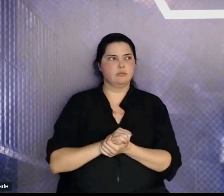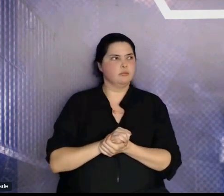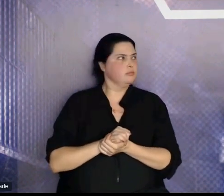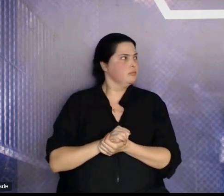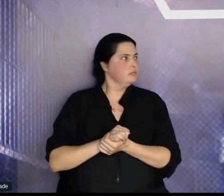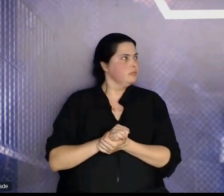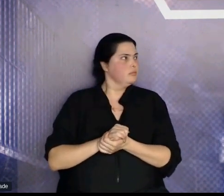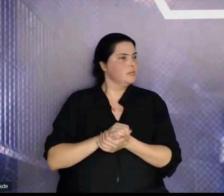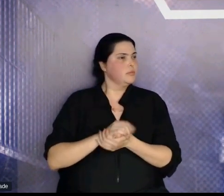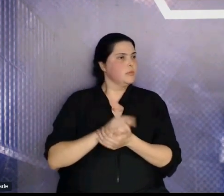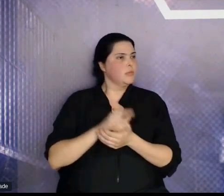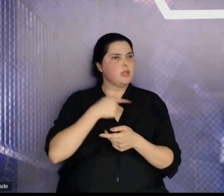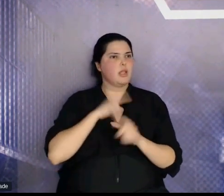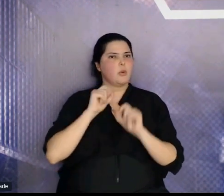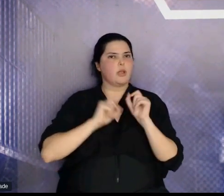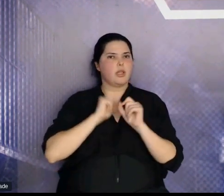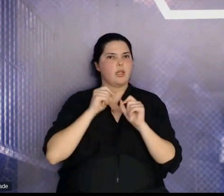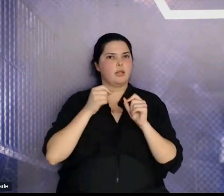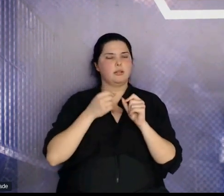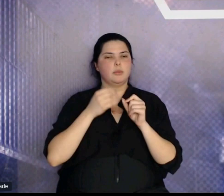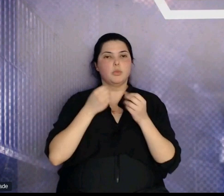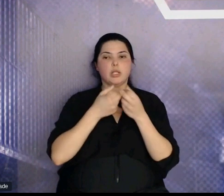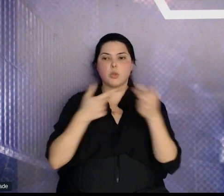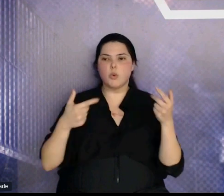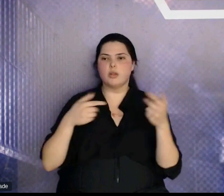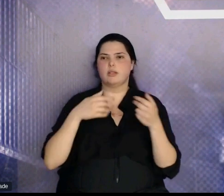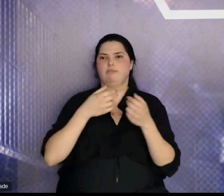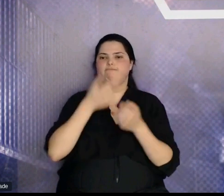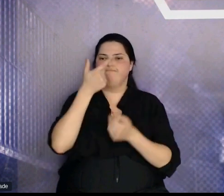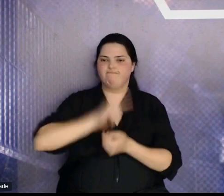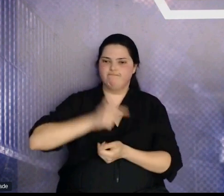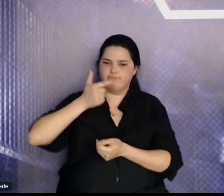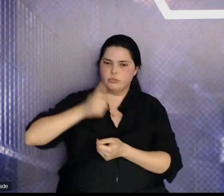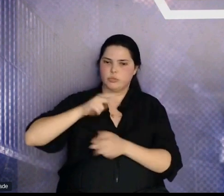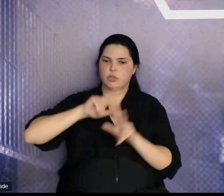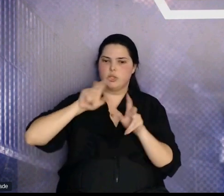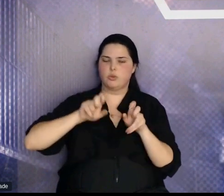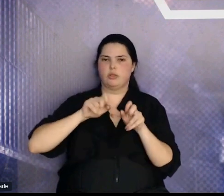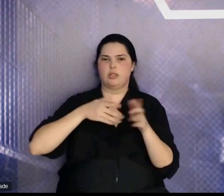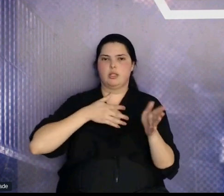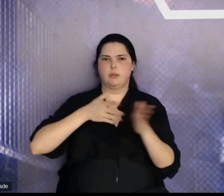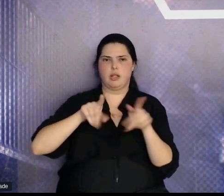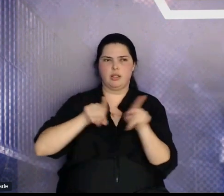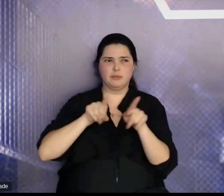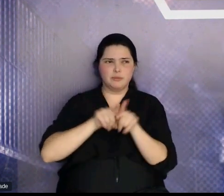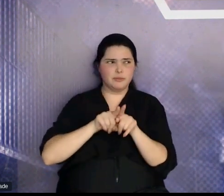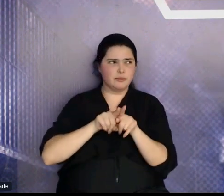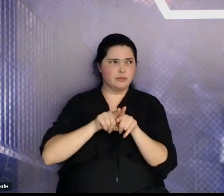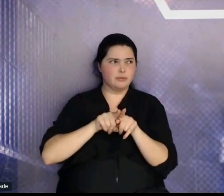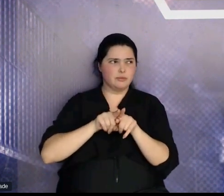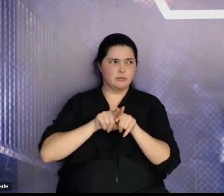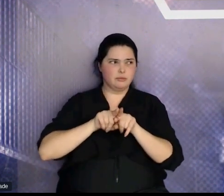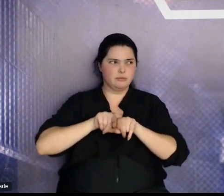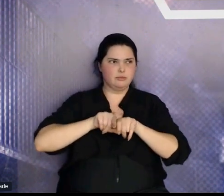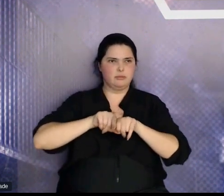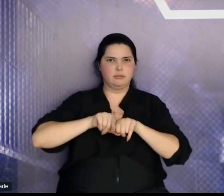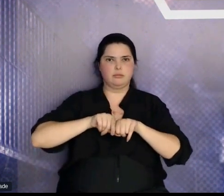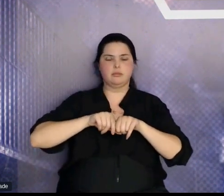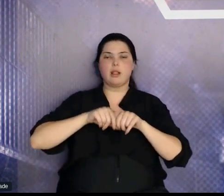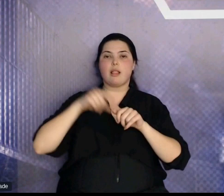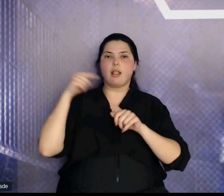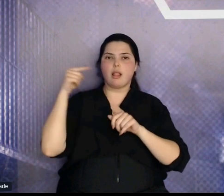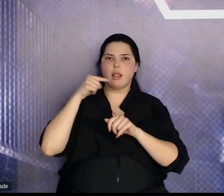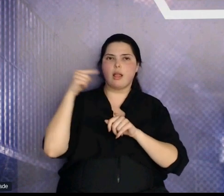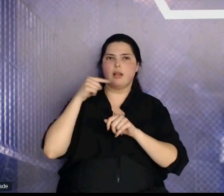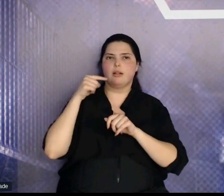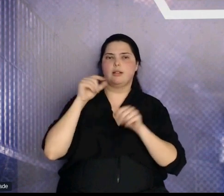gente faz muitas talks recorrentes sobre o tema acessibilidade, né, dentro da empresa. E lá